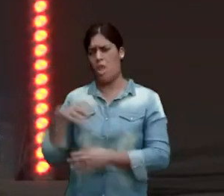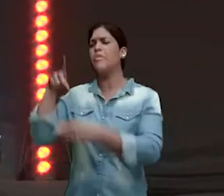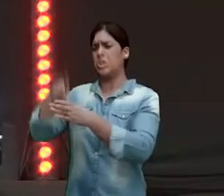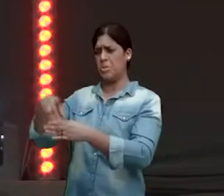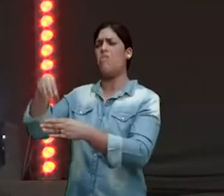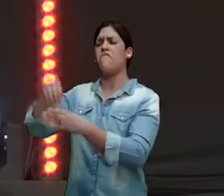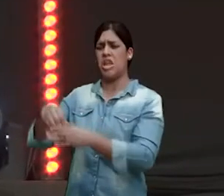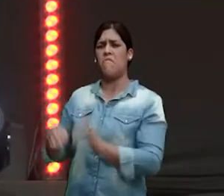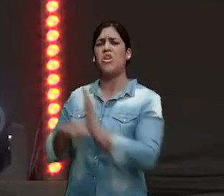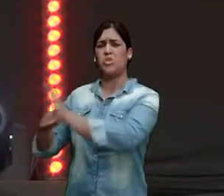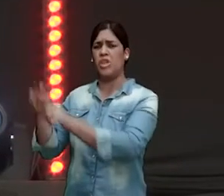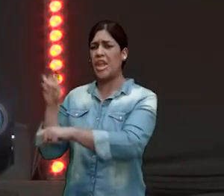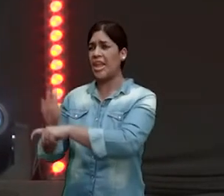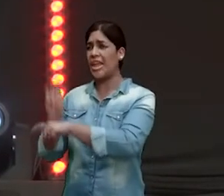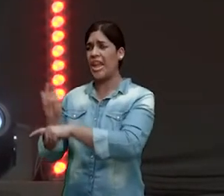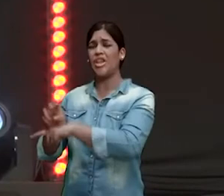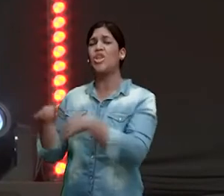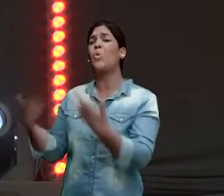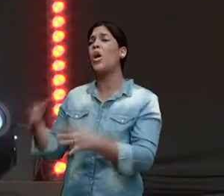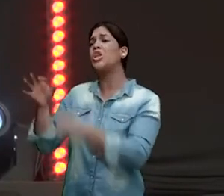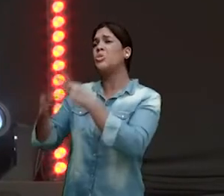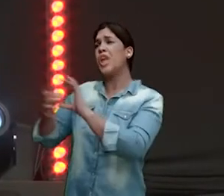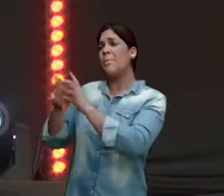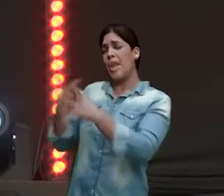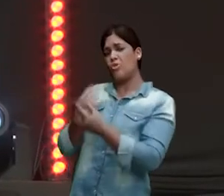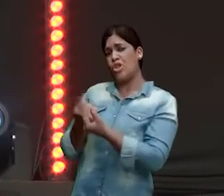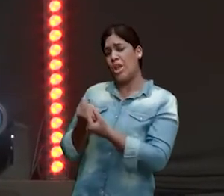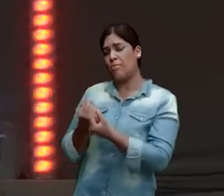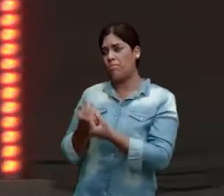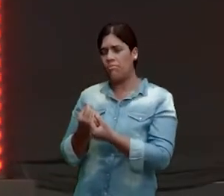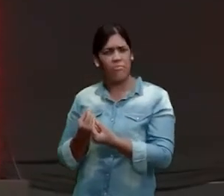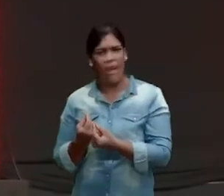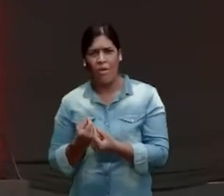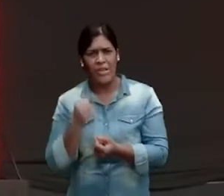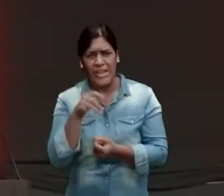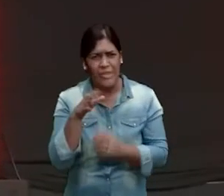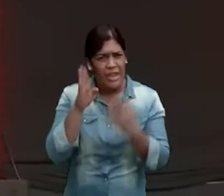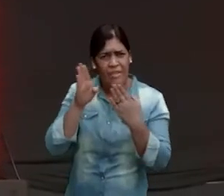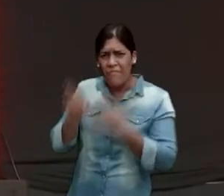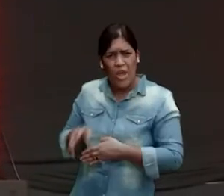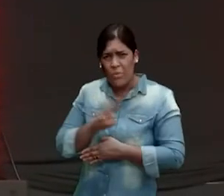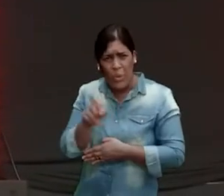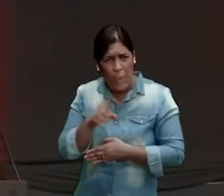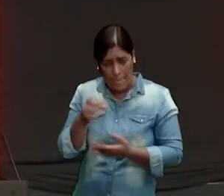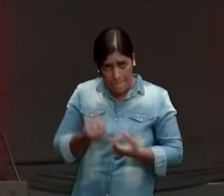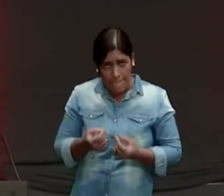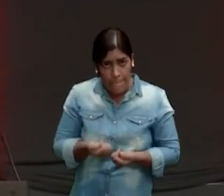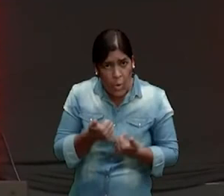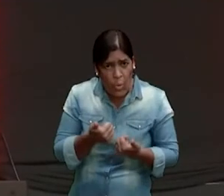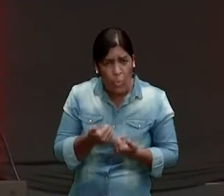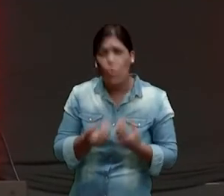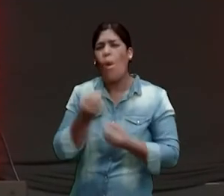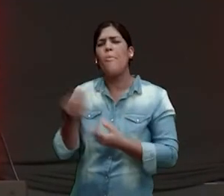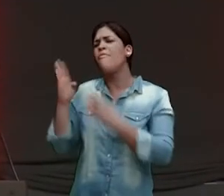eu vou ser ofertante apostou na creche quando saiu o dinheiro não sei não não sei não é fiel no pouco vai sendo muito o cabelo é disse não menti